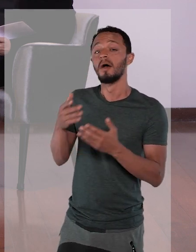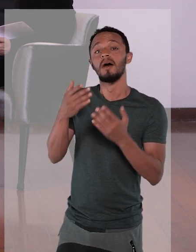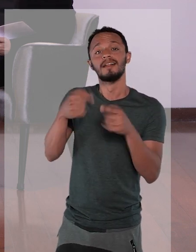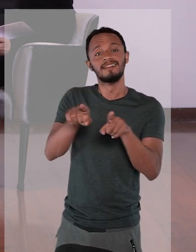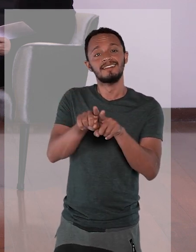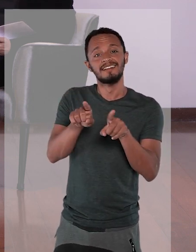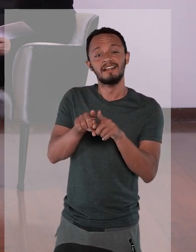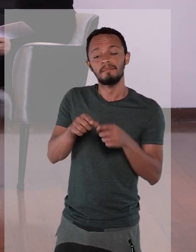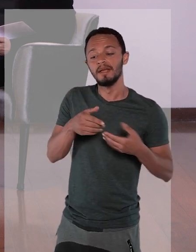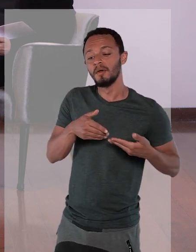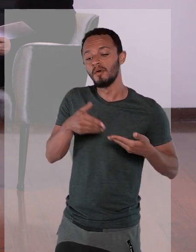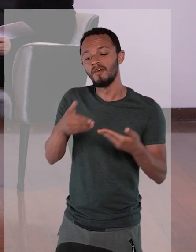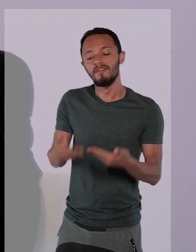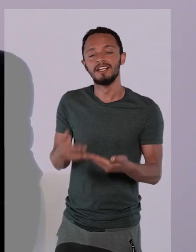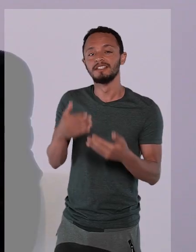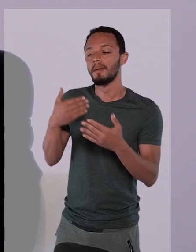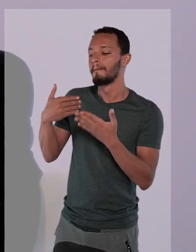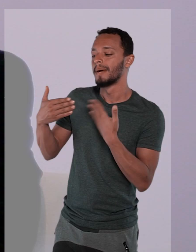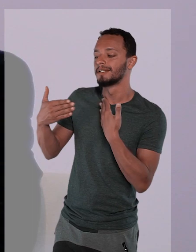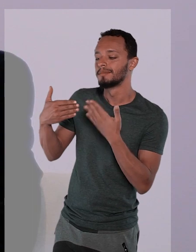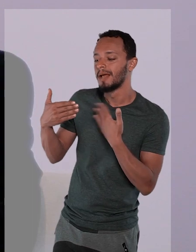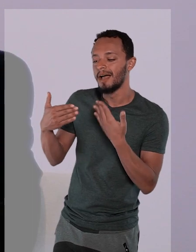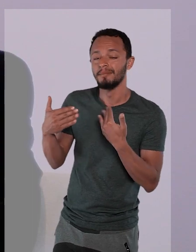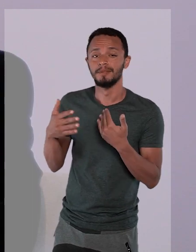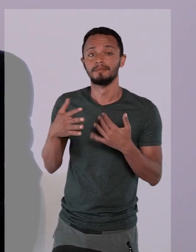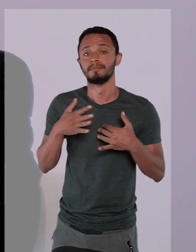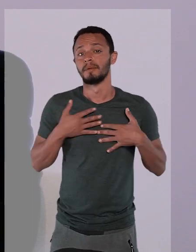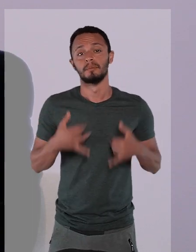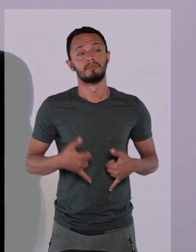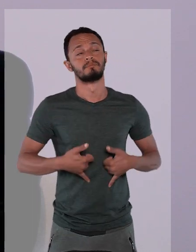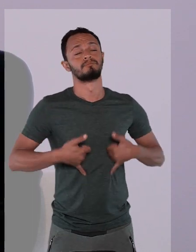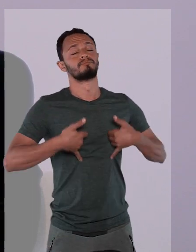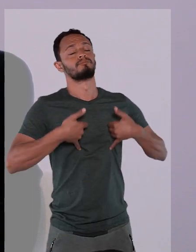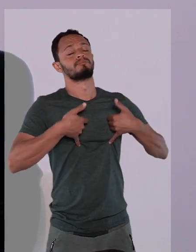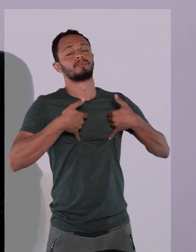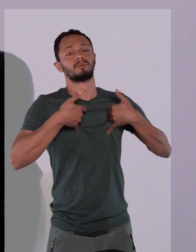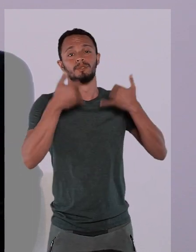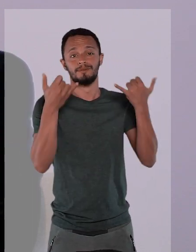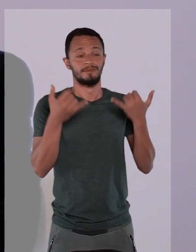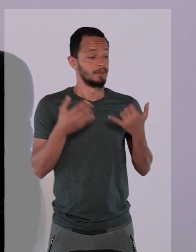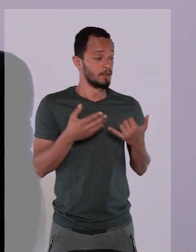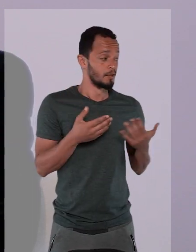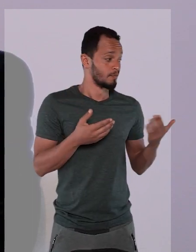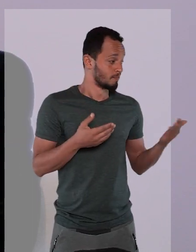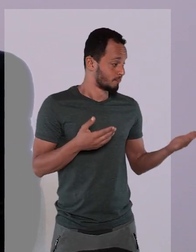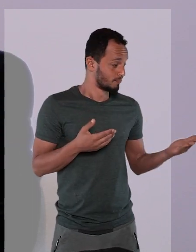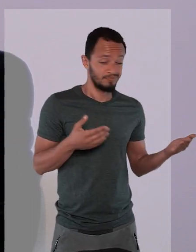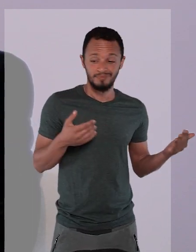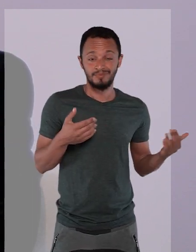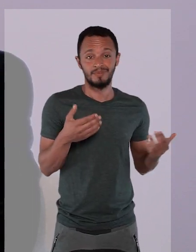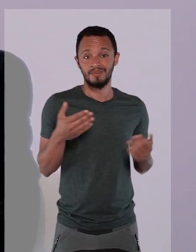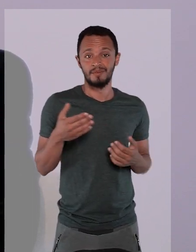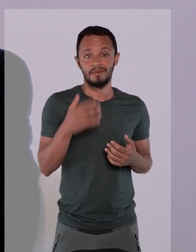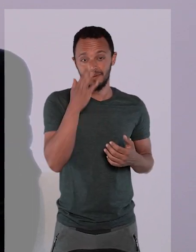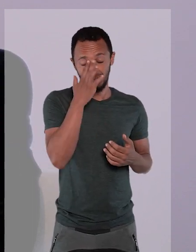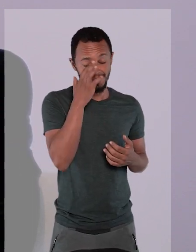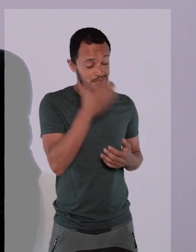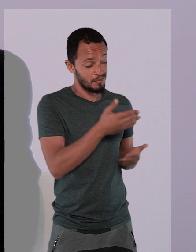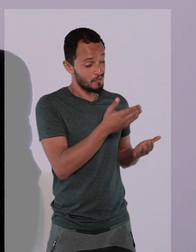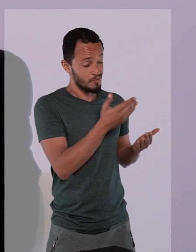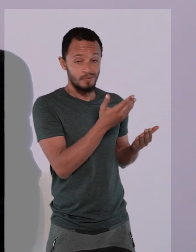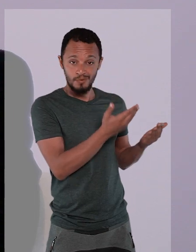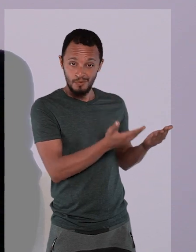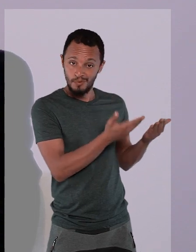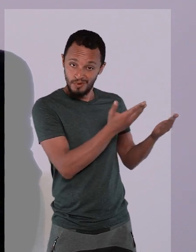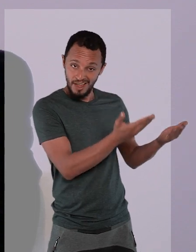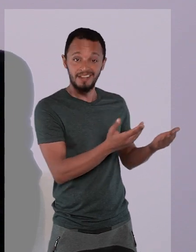né? E para mim é uma honra estar aqui ao lado da Margarete, uma colega maravilhosa, e